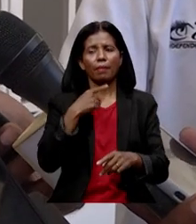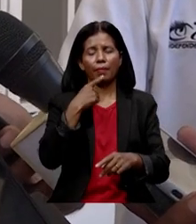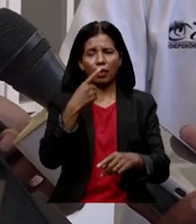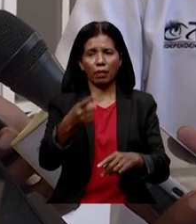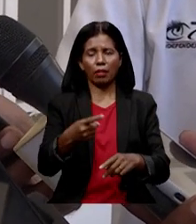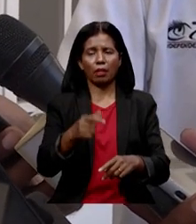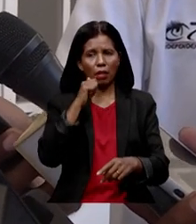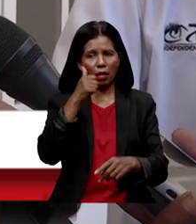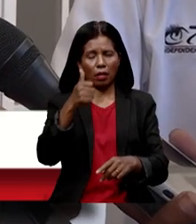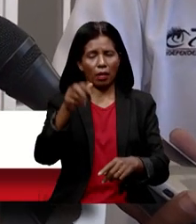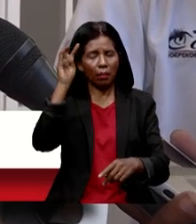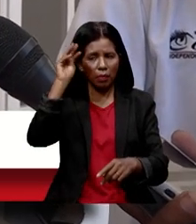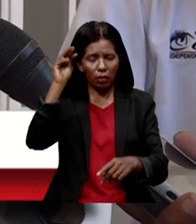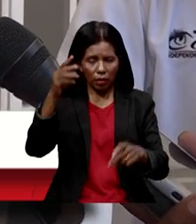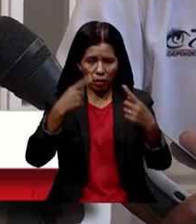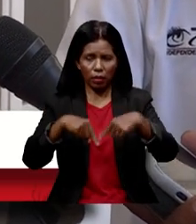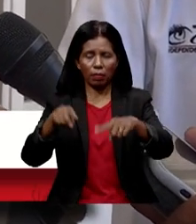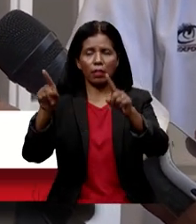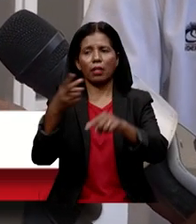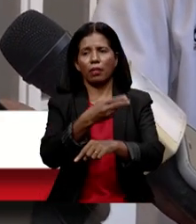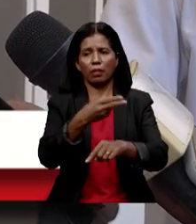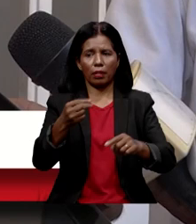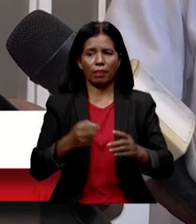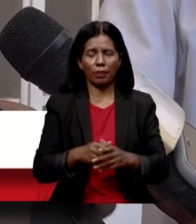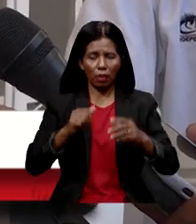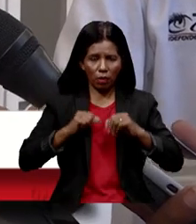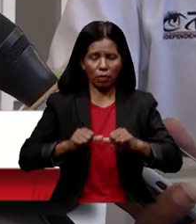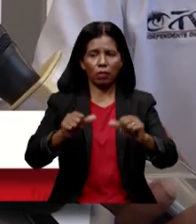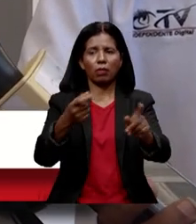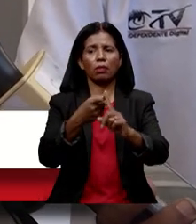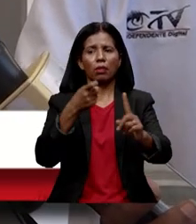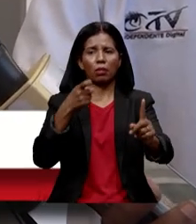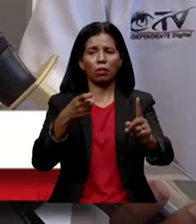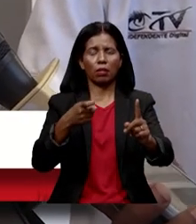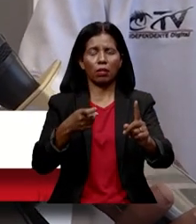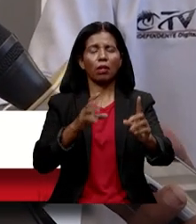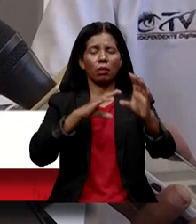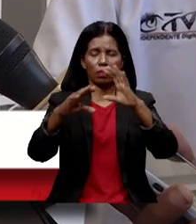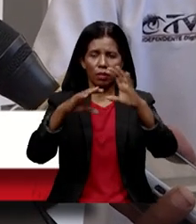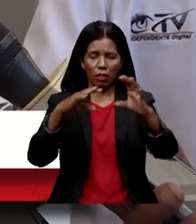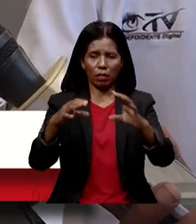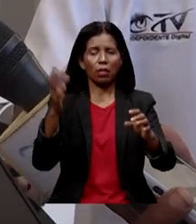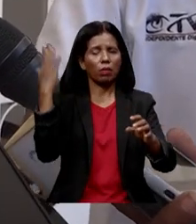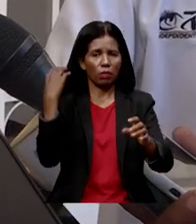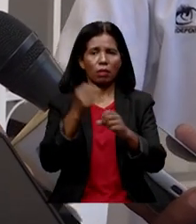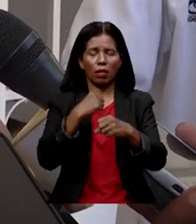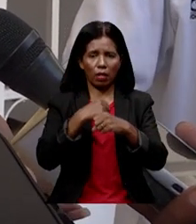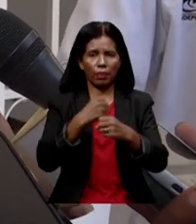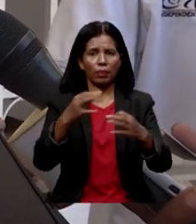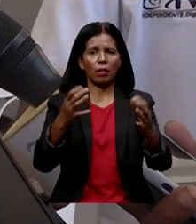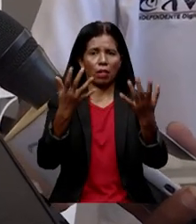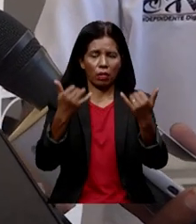e aban seu ministro ba na Indonésia. Ne continuação você contacto sira halo antes e